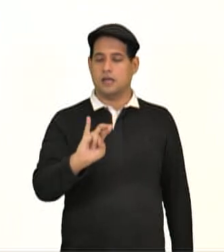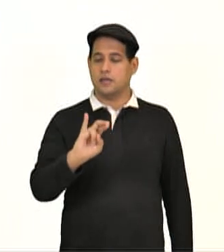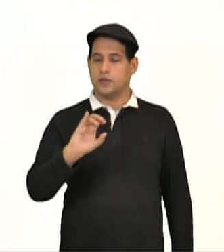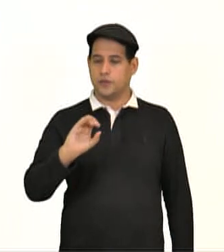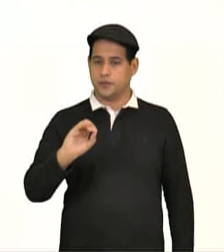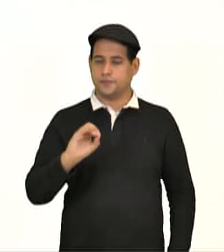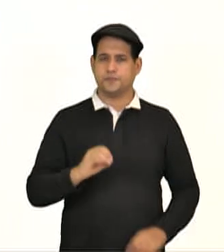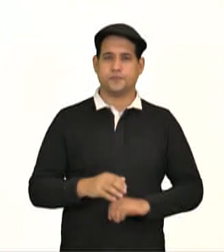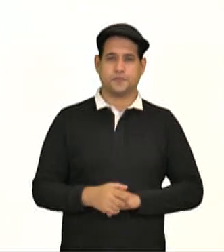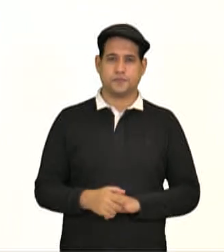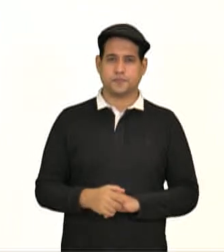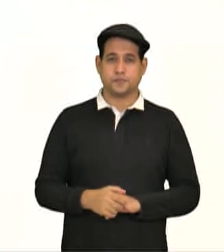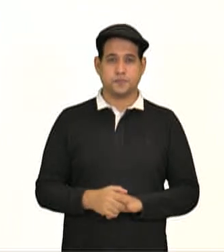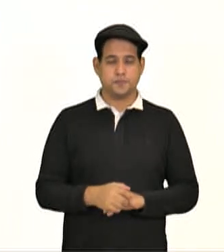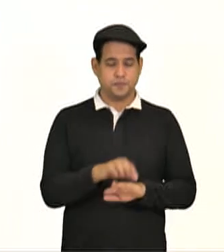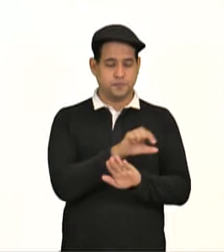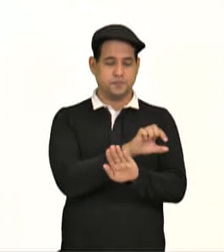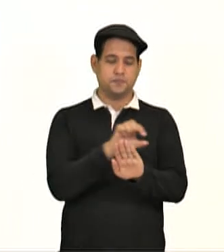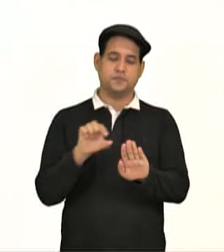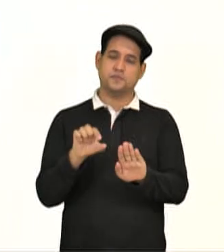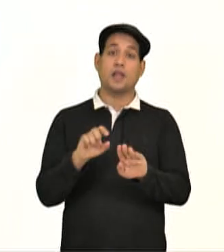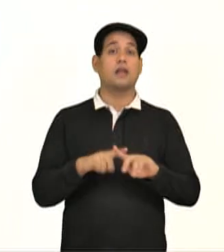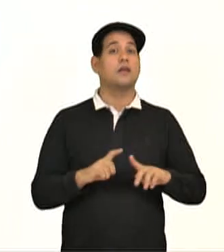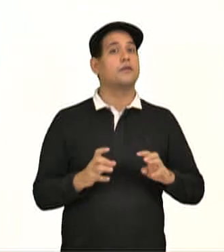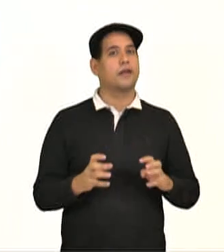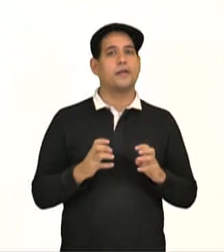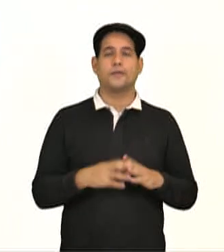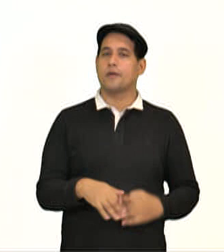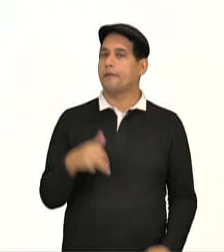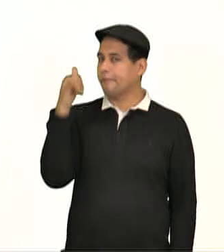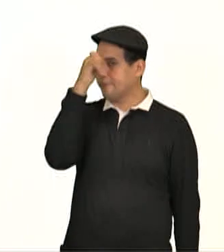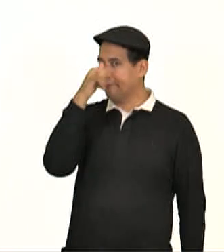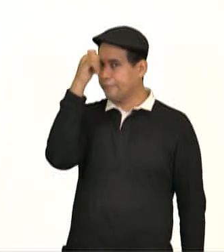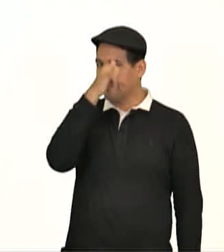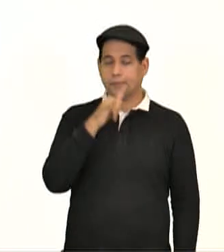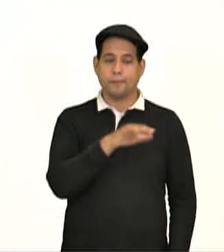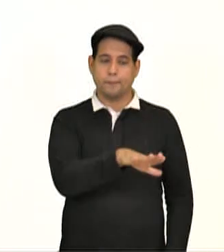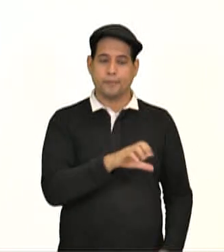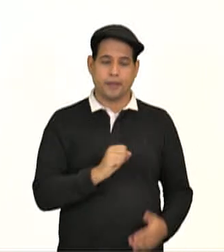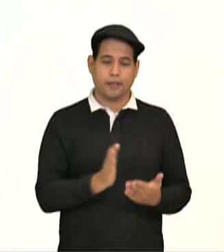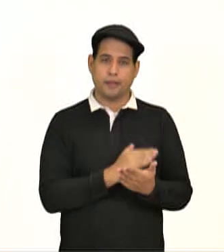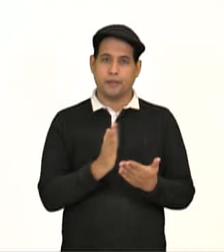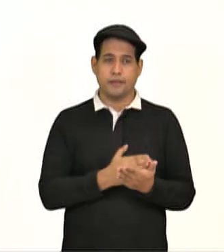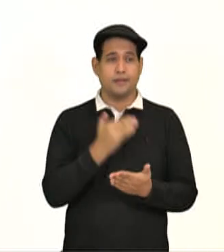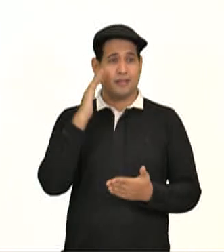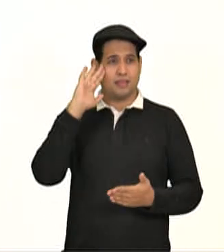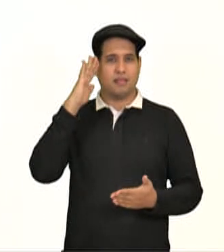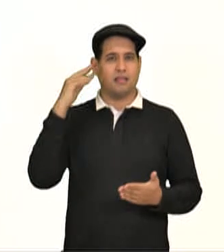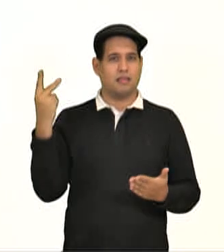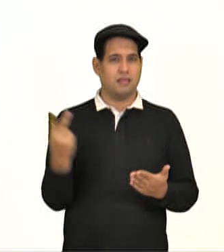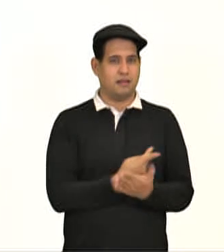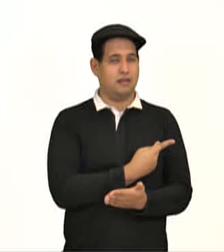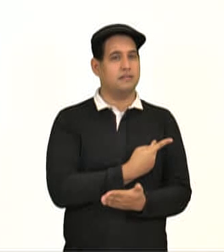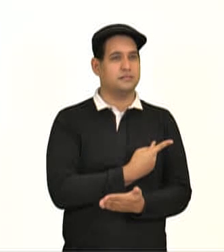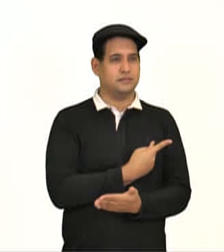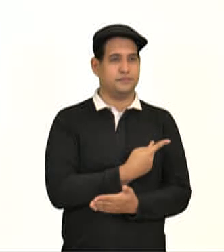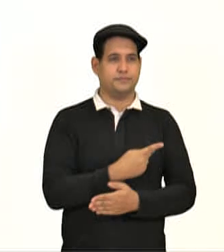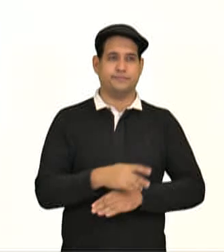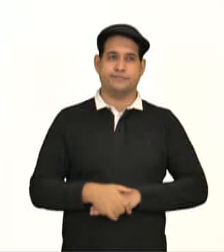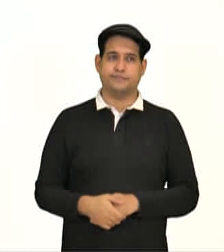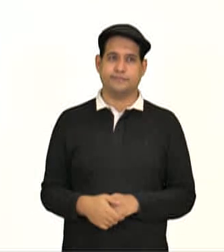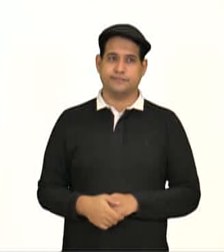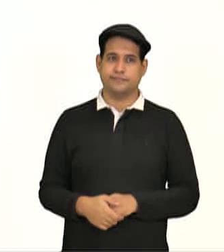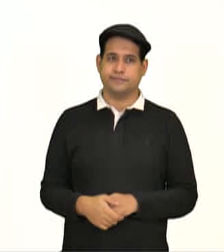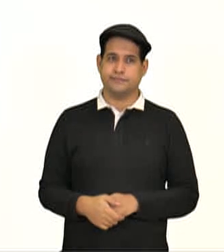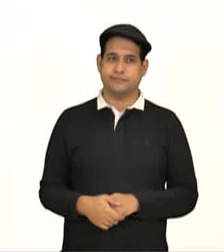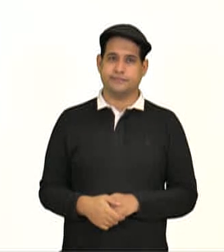Ótimo! Tudo o que eu preciso é que um idiota me pegue com este livro e entenda errado.